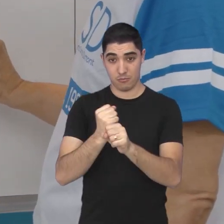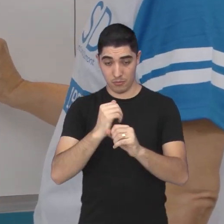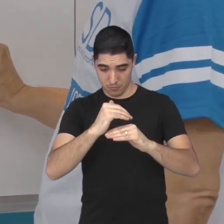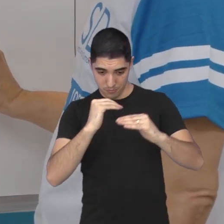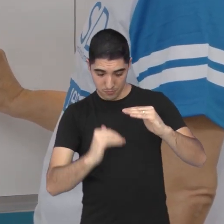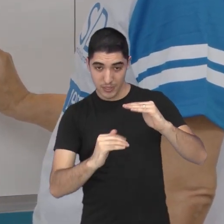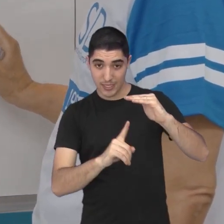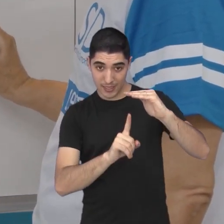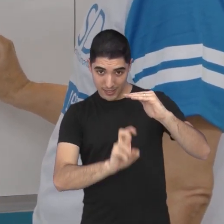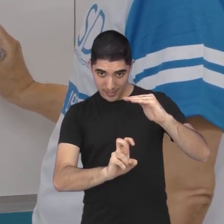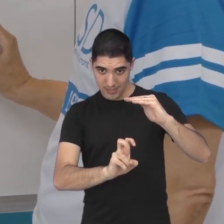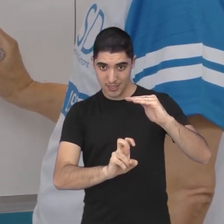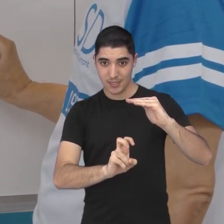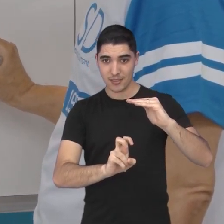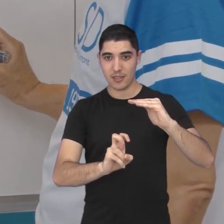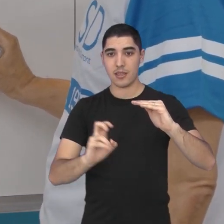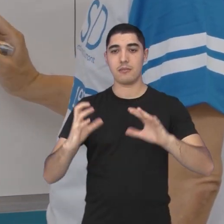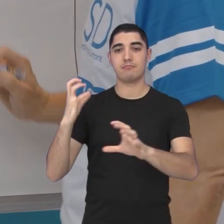Igual a 28.